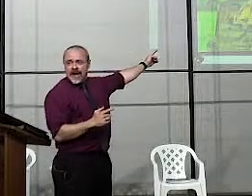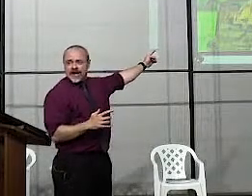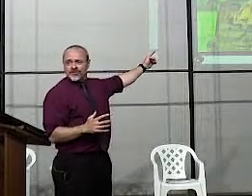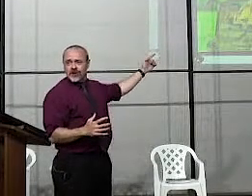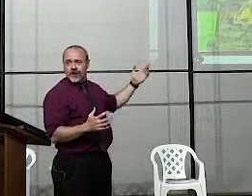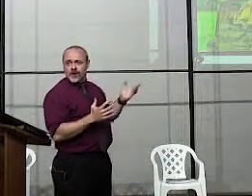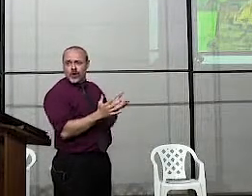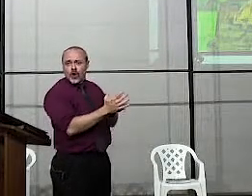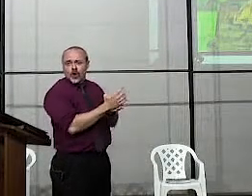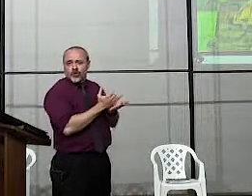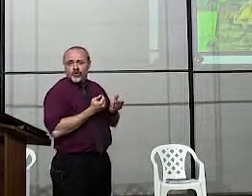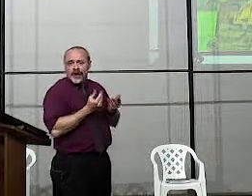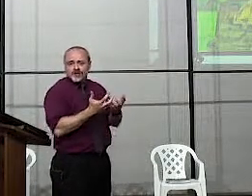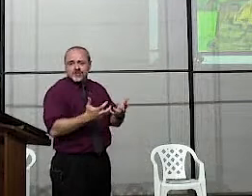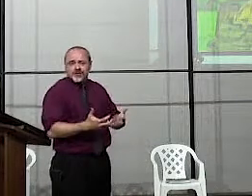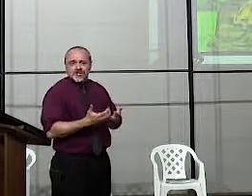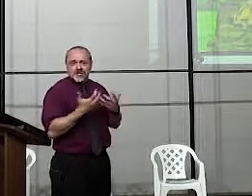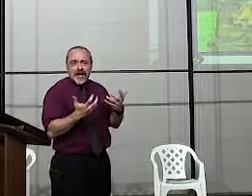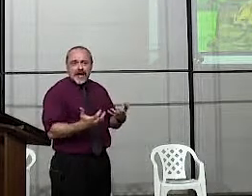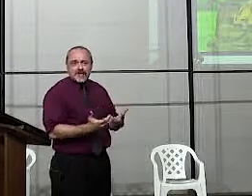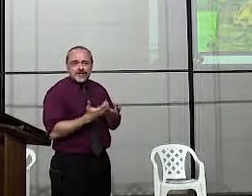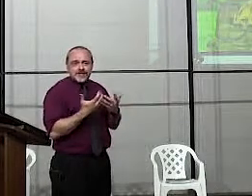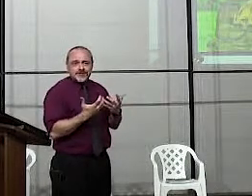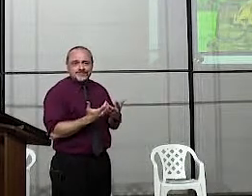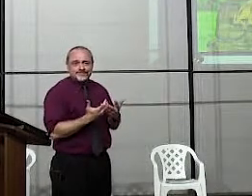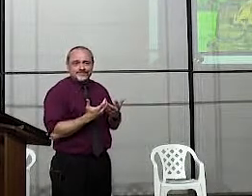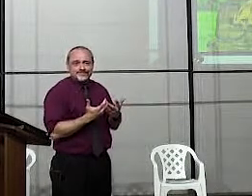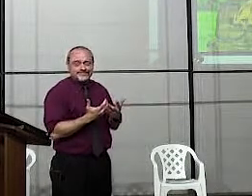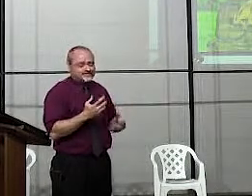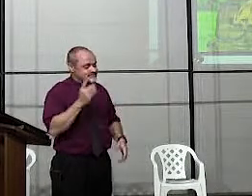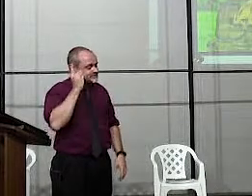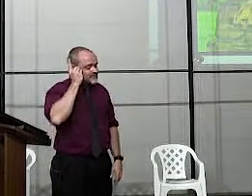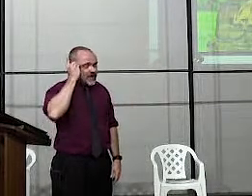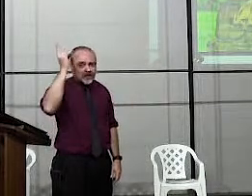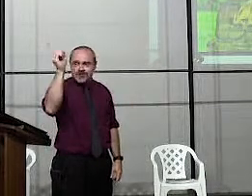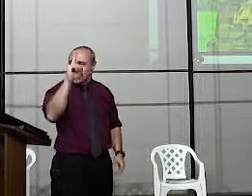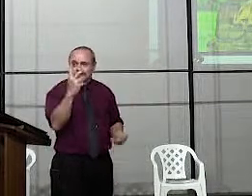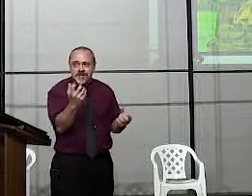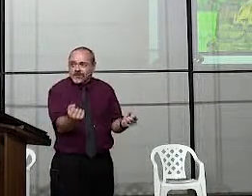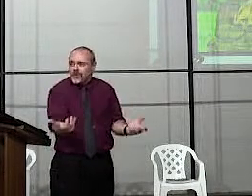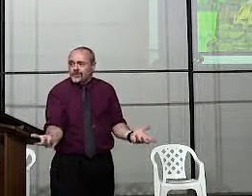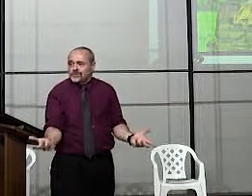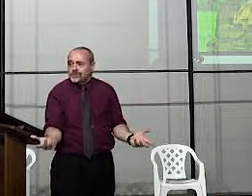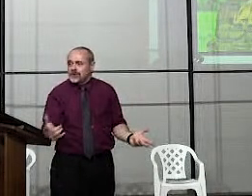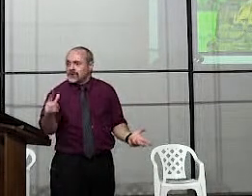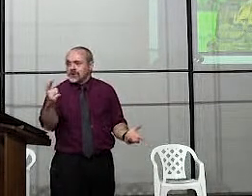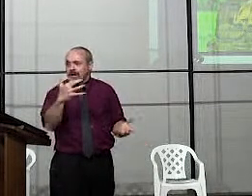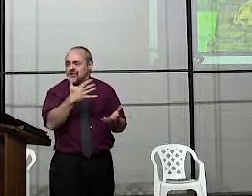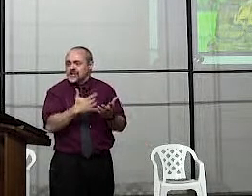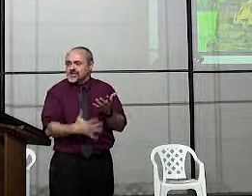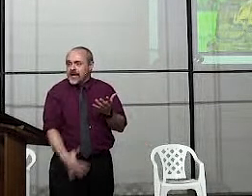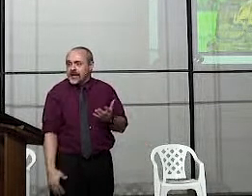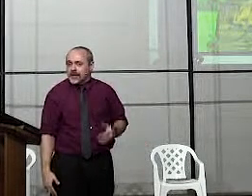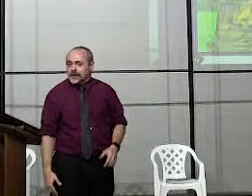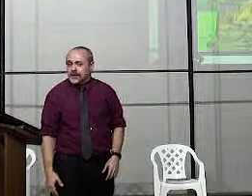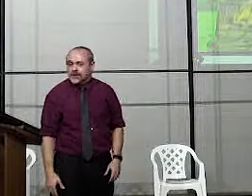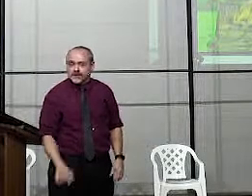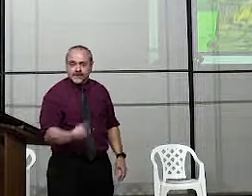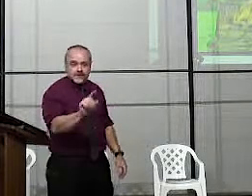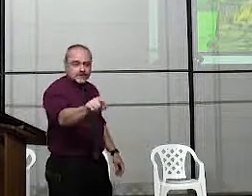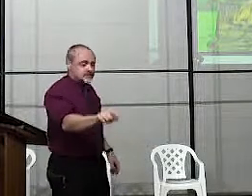Mas essa oferta de vegetais, Deus não aceitou. Não tinha